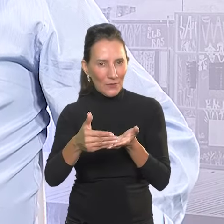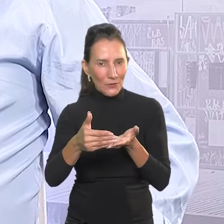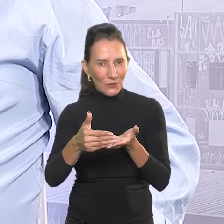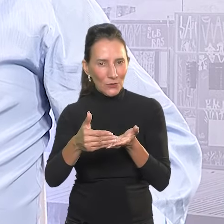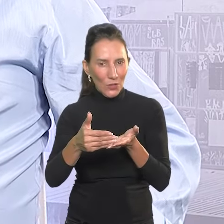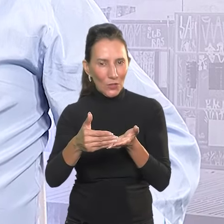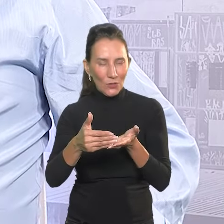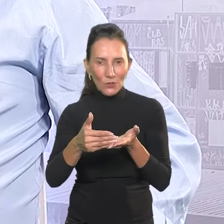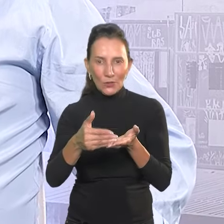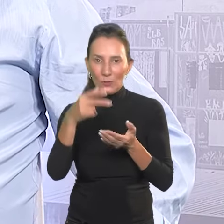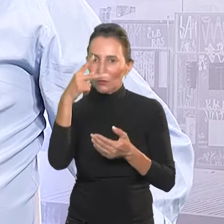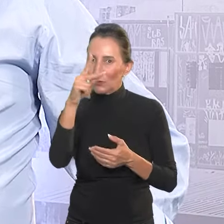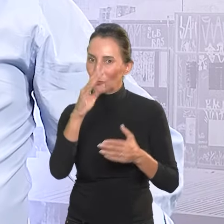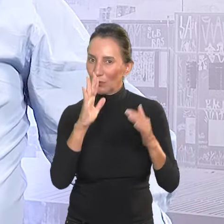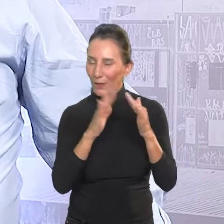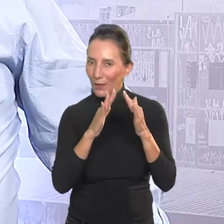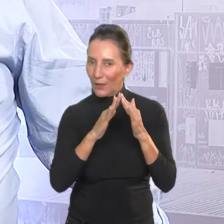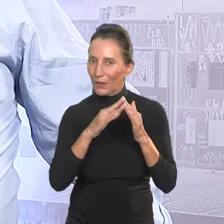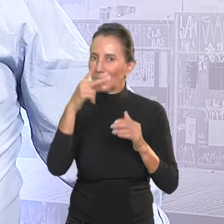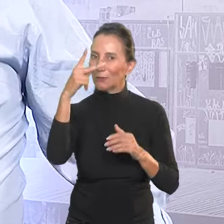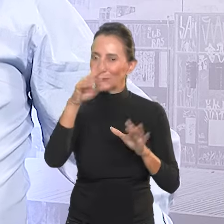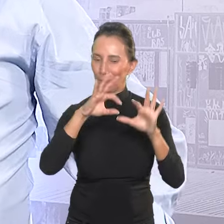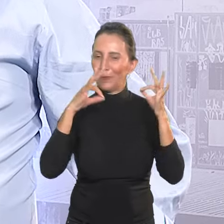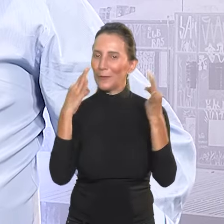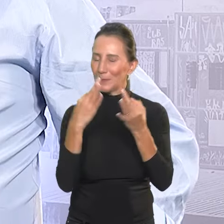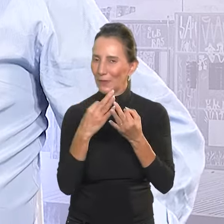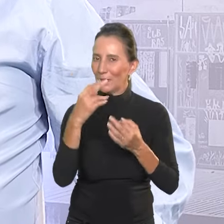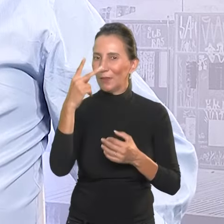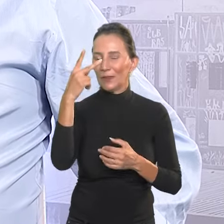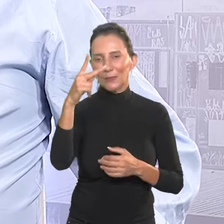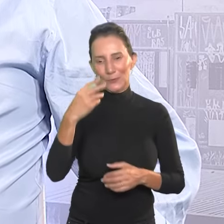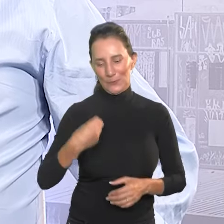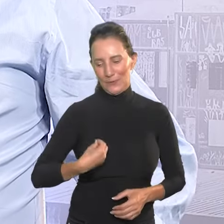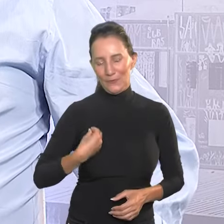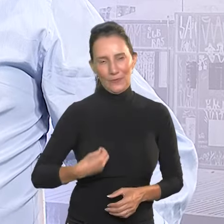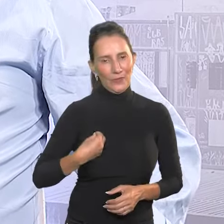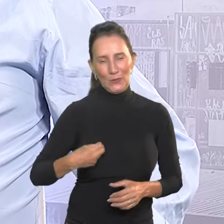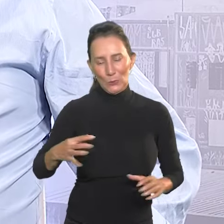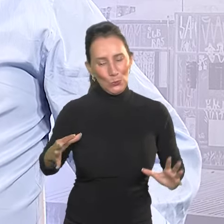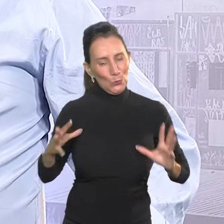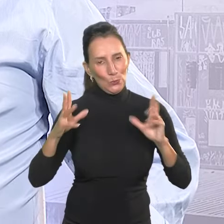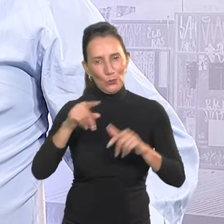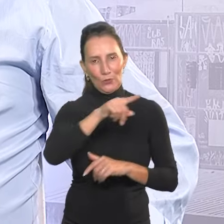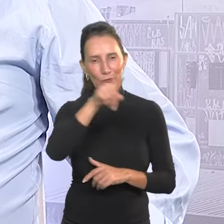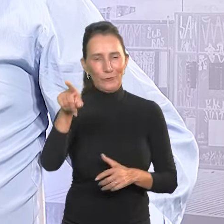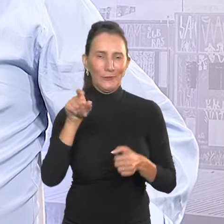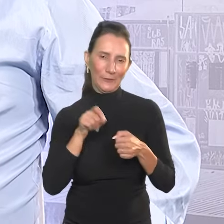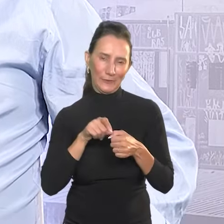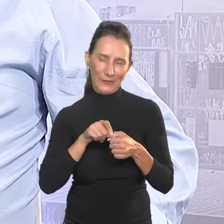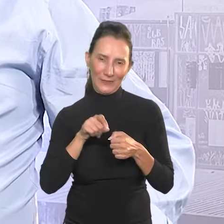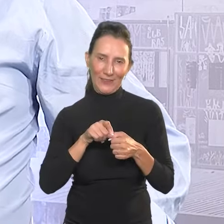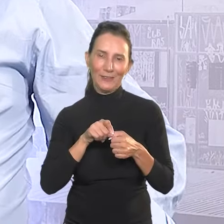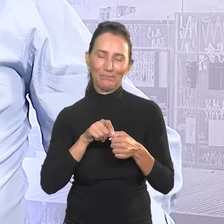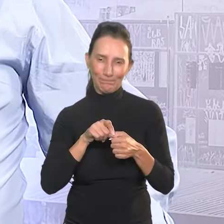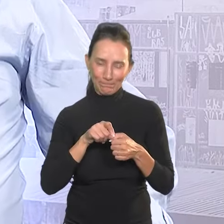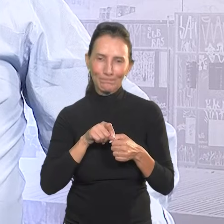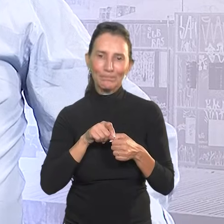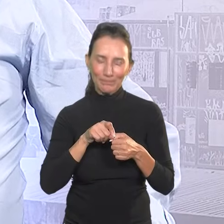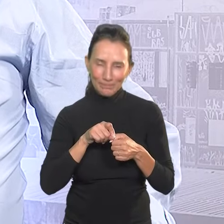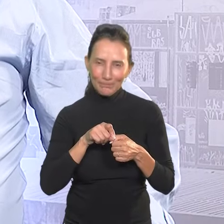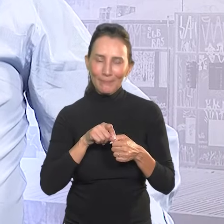só na sua casa, como na sua família, como na sua construção, em tudo na vida, tudo que vocês têm que fazer na